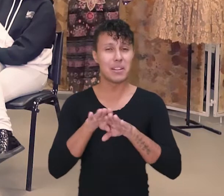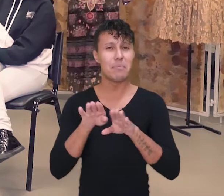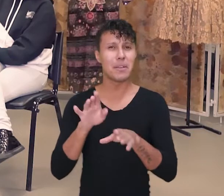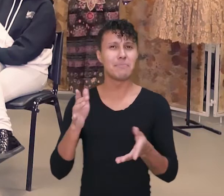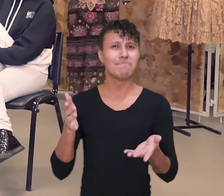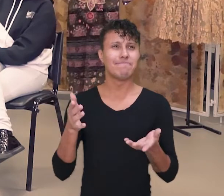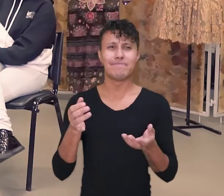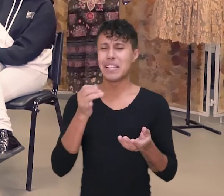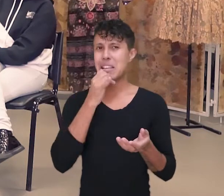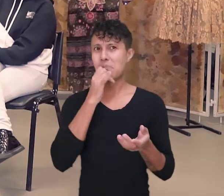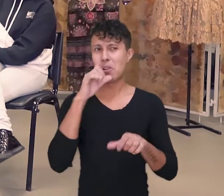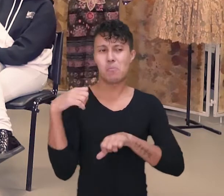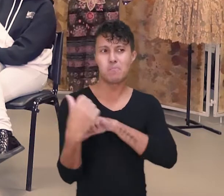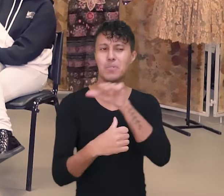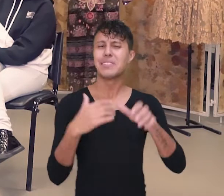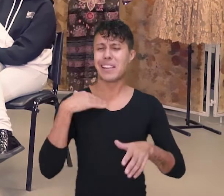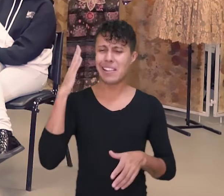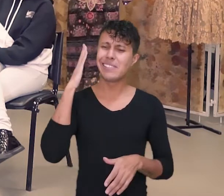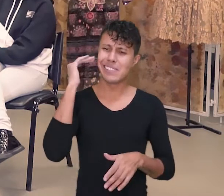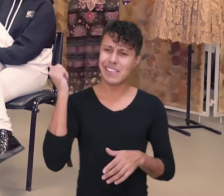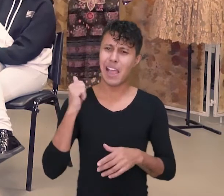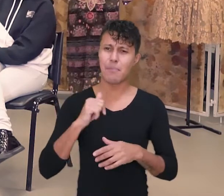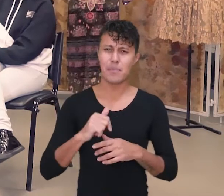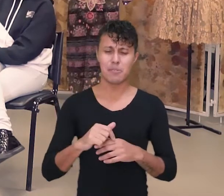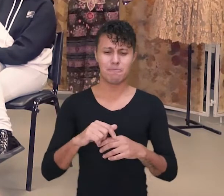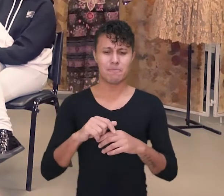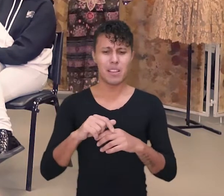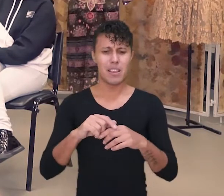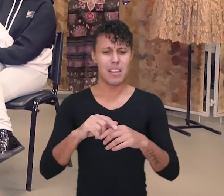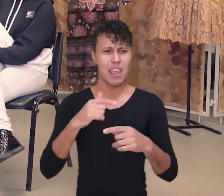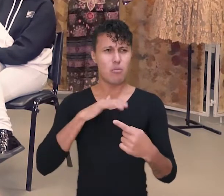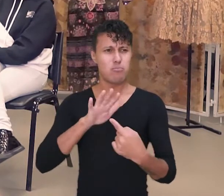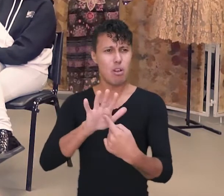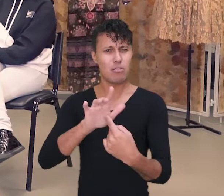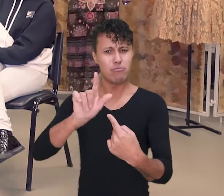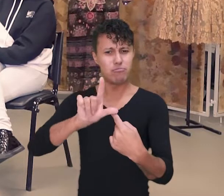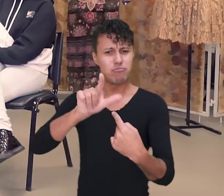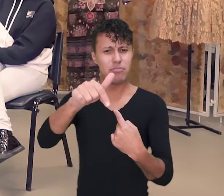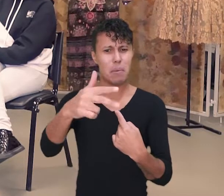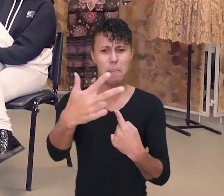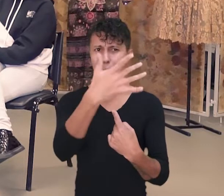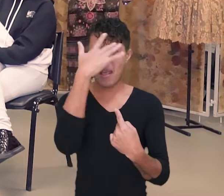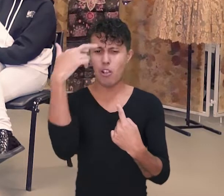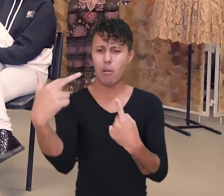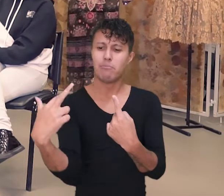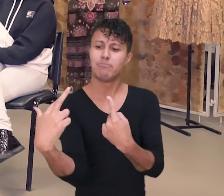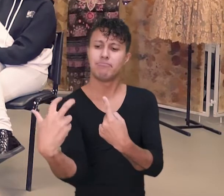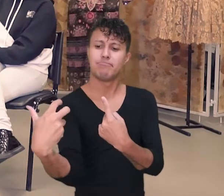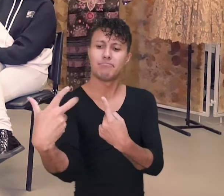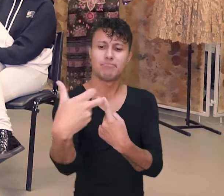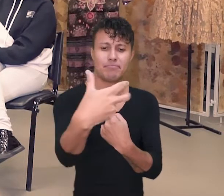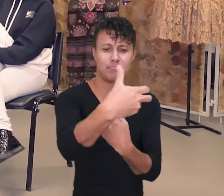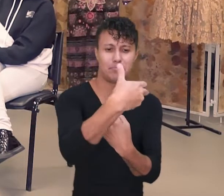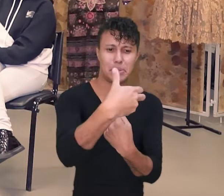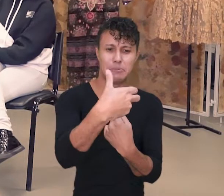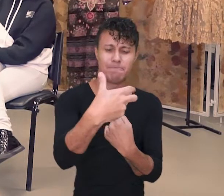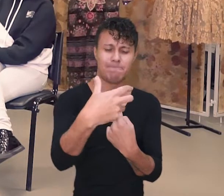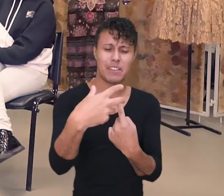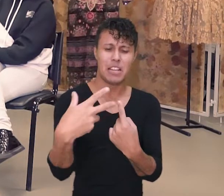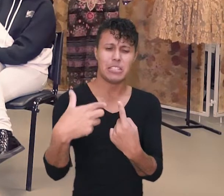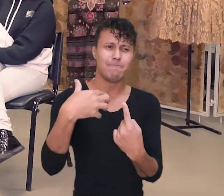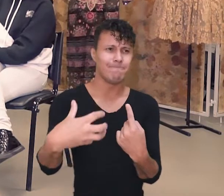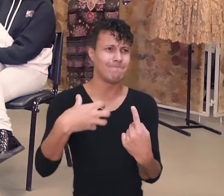aí quando aquilo te transpassa, você sabe que vai transpassar alguém, e talvez isso possa movimentar